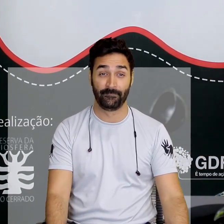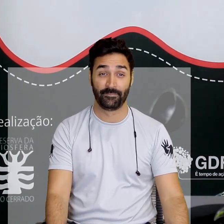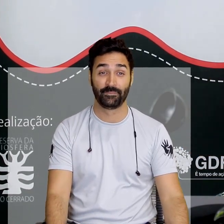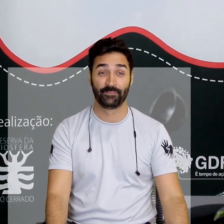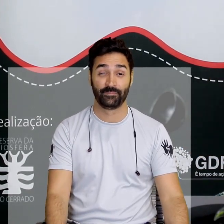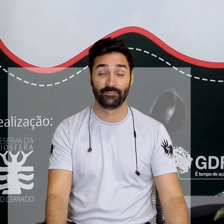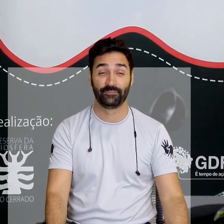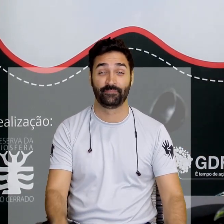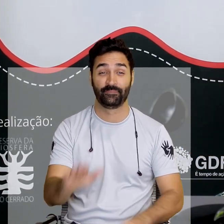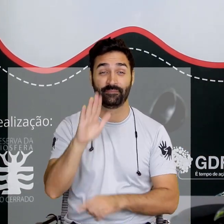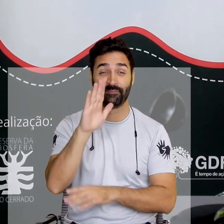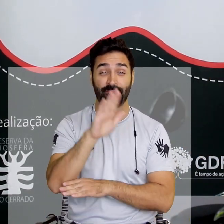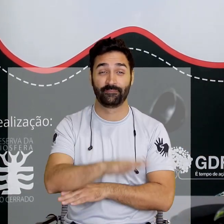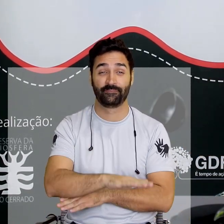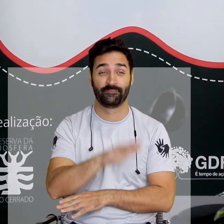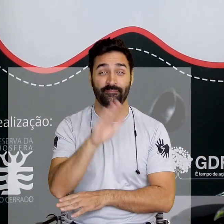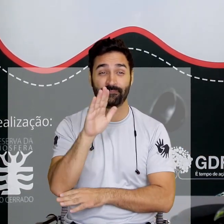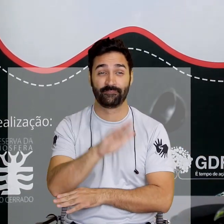Tarde.